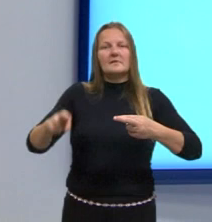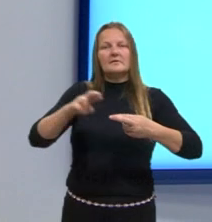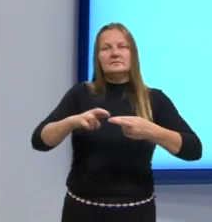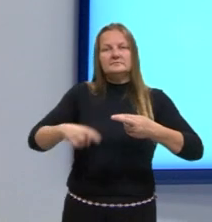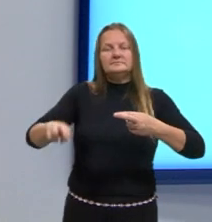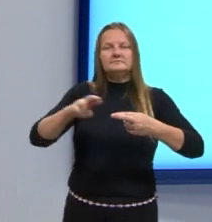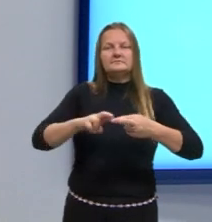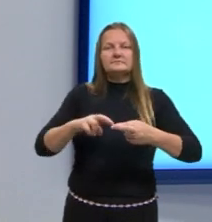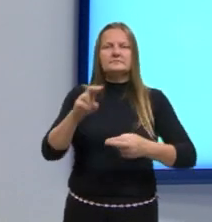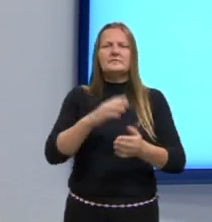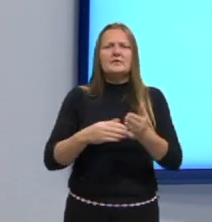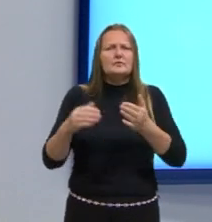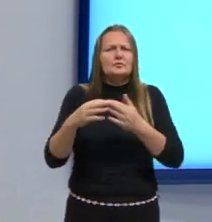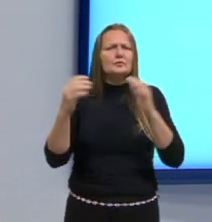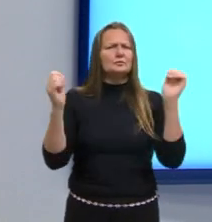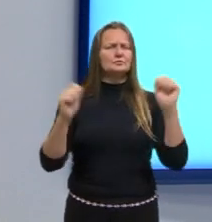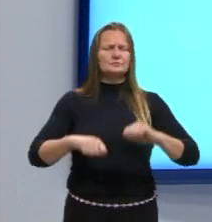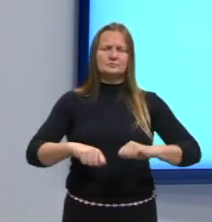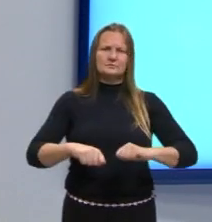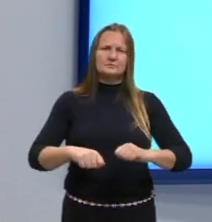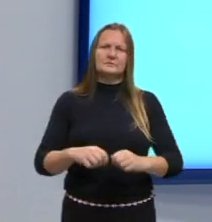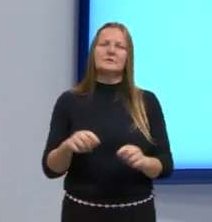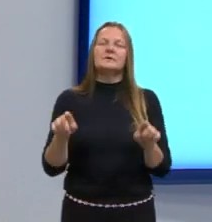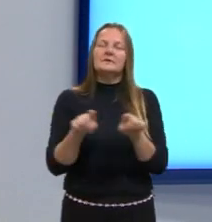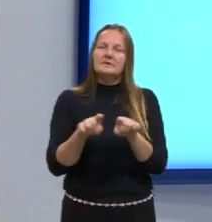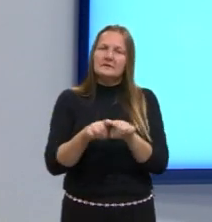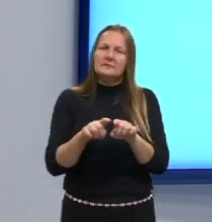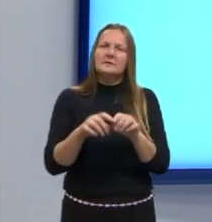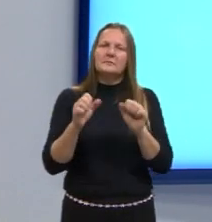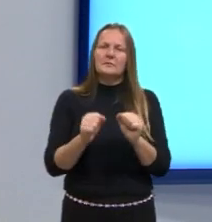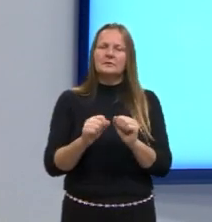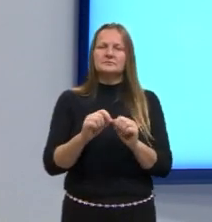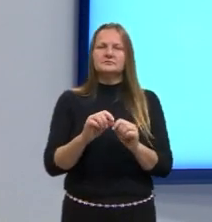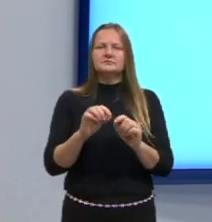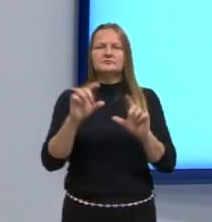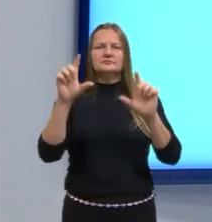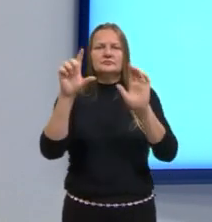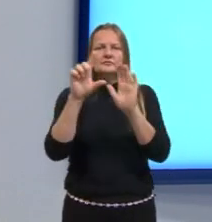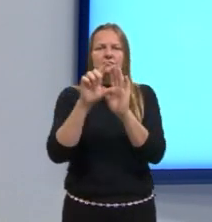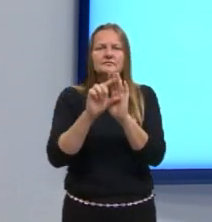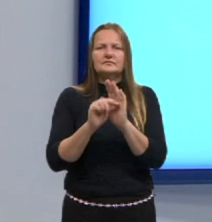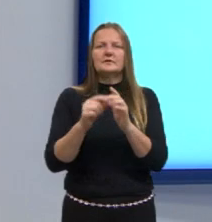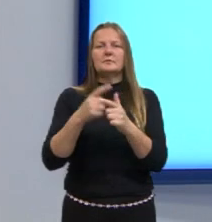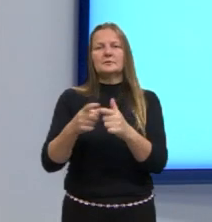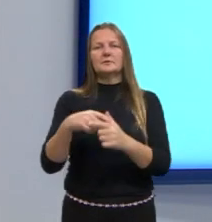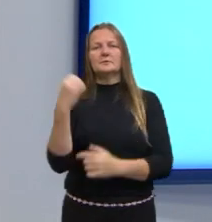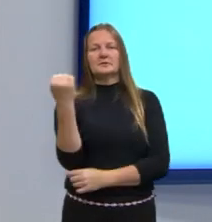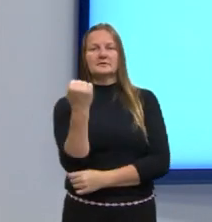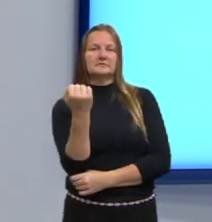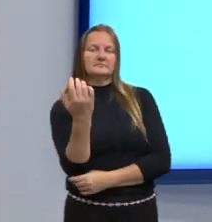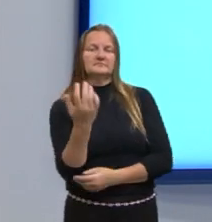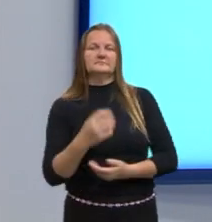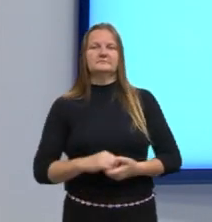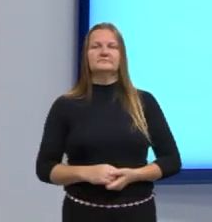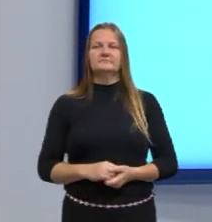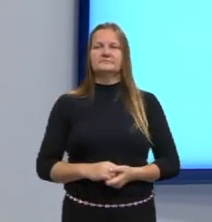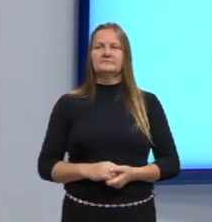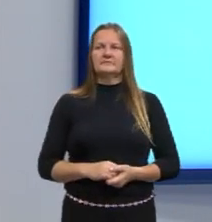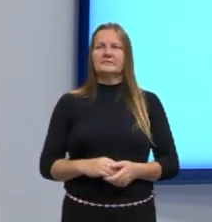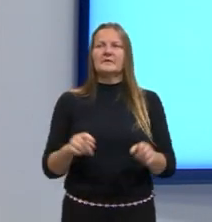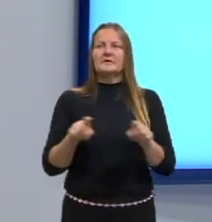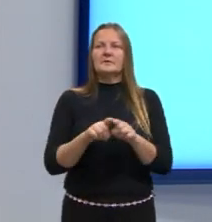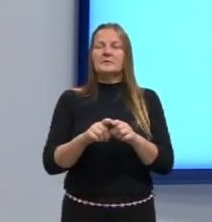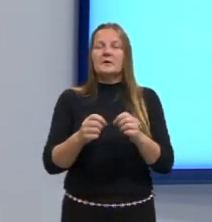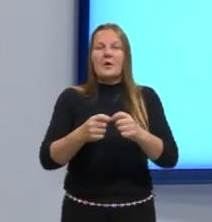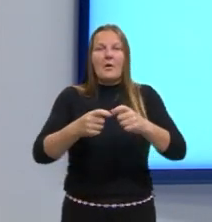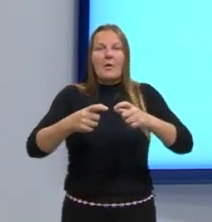tudo que for possível também pode ajudar na redução desse grande problema mundial e o aumento da reciclagem